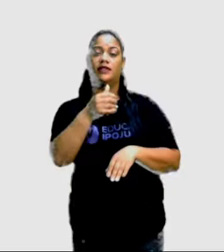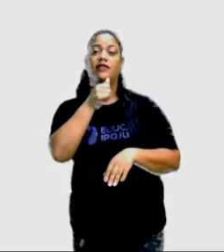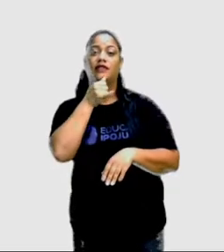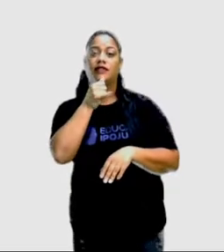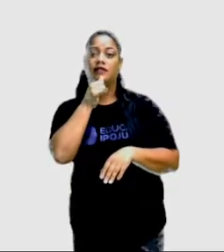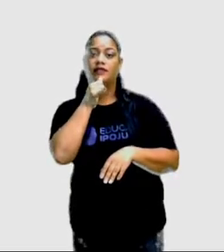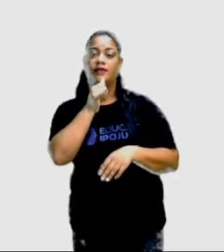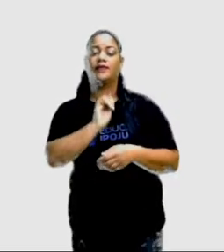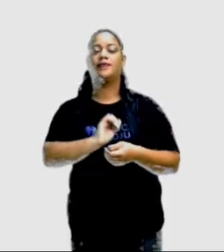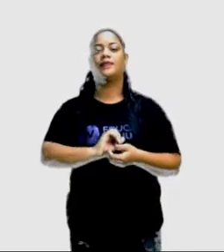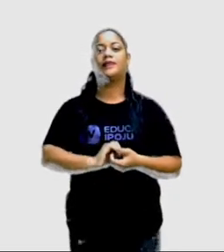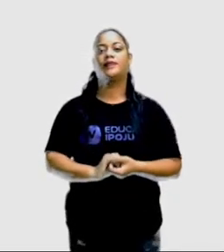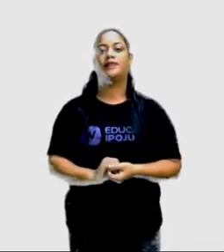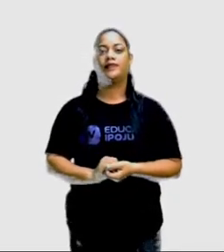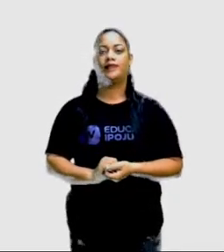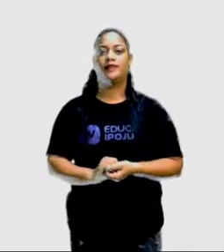exemplo,